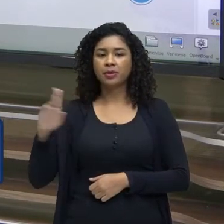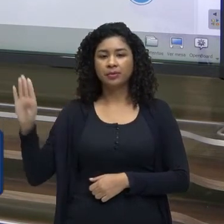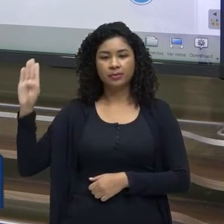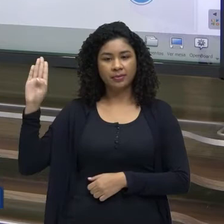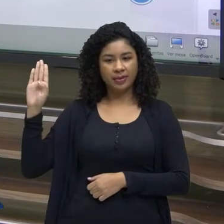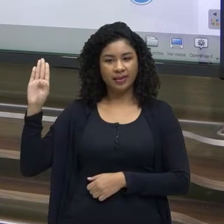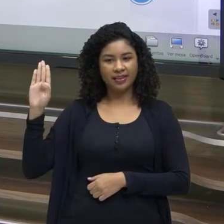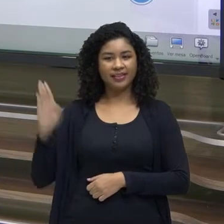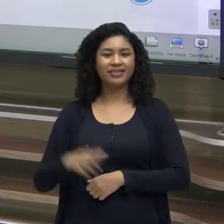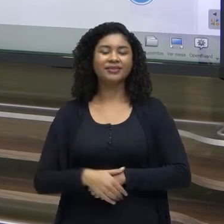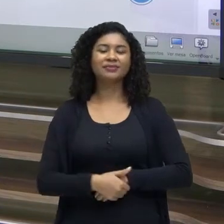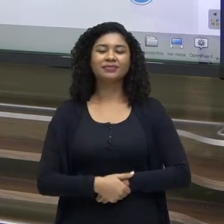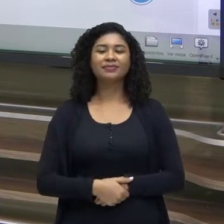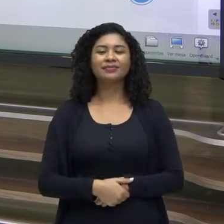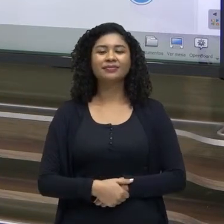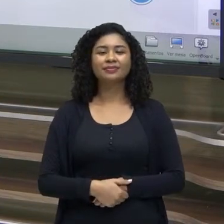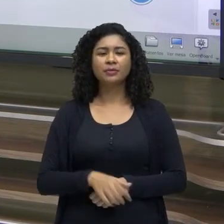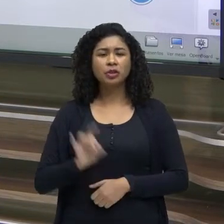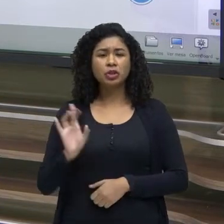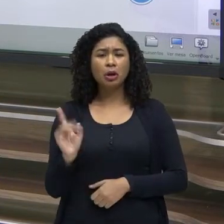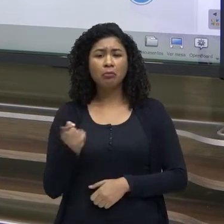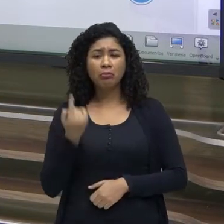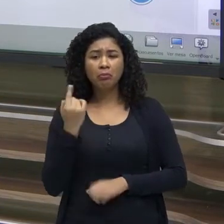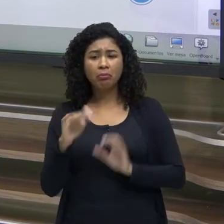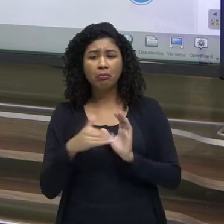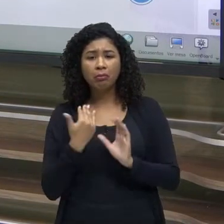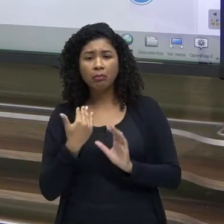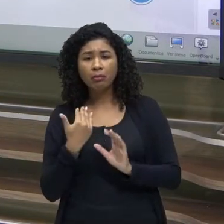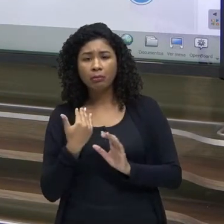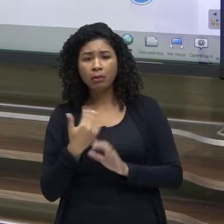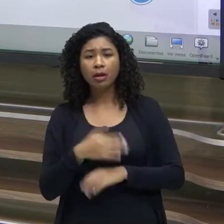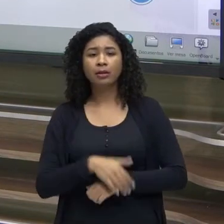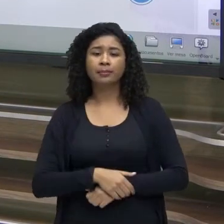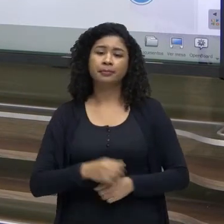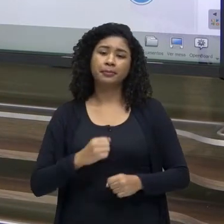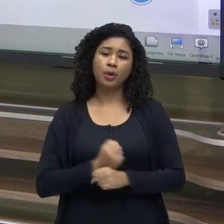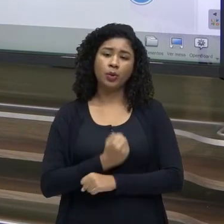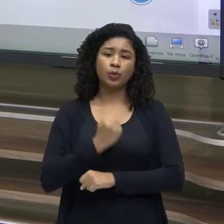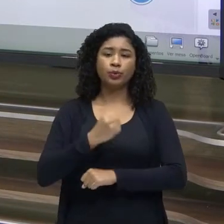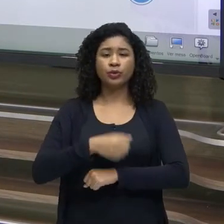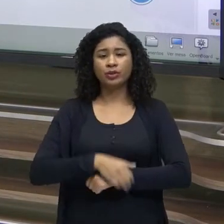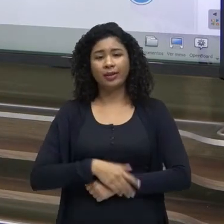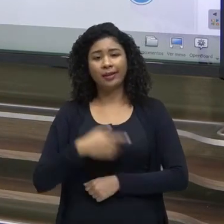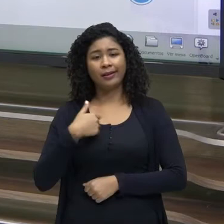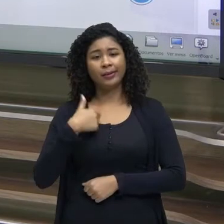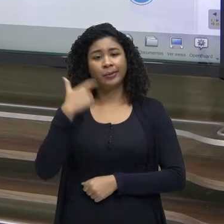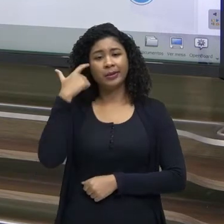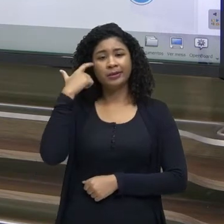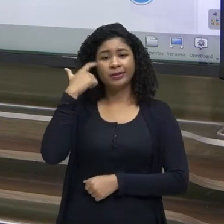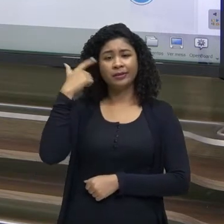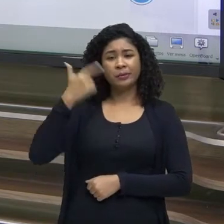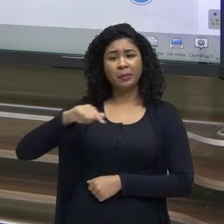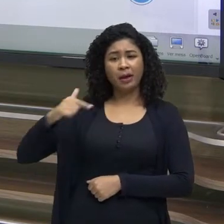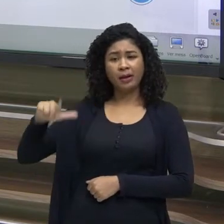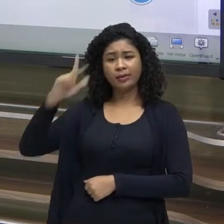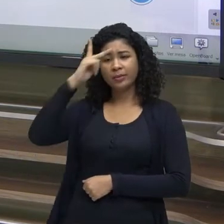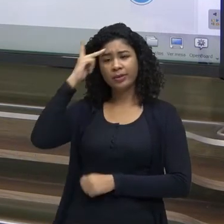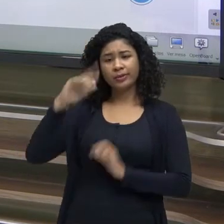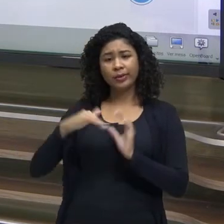a resposta correta. Só o Emanuel participou? Poxa vida, eu achei que tinha mais gente. Gente, vamos